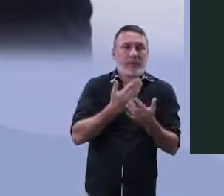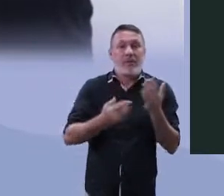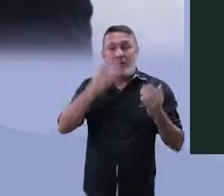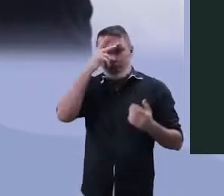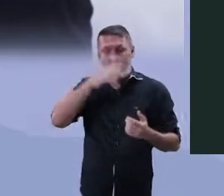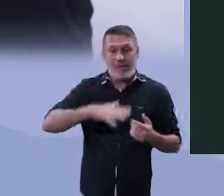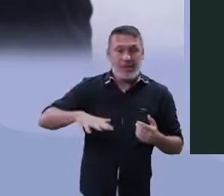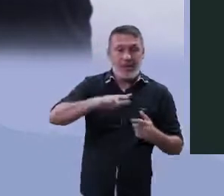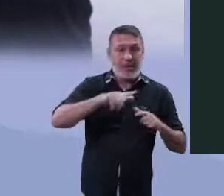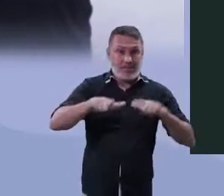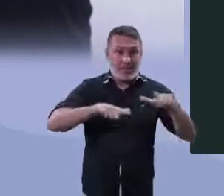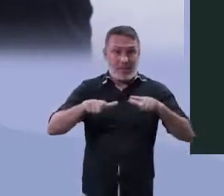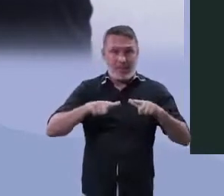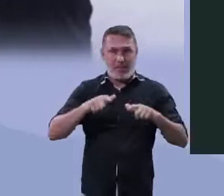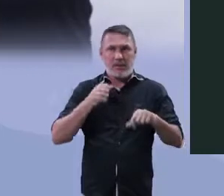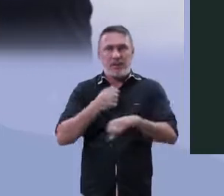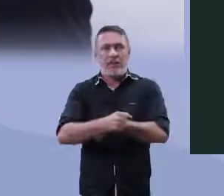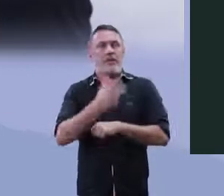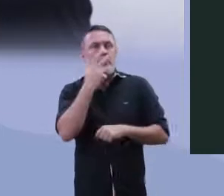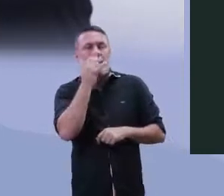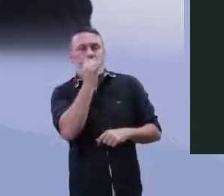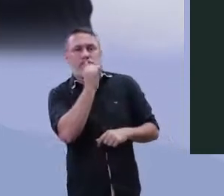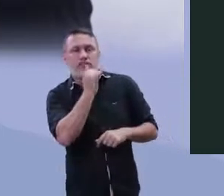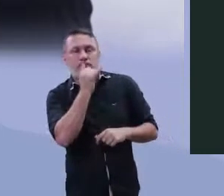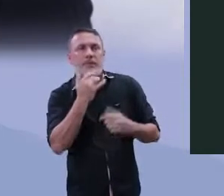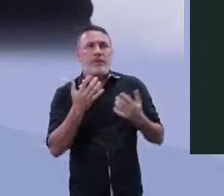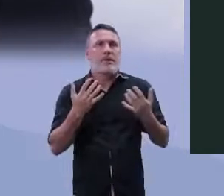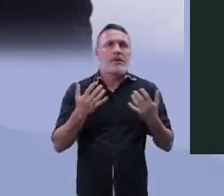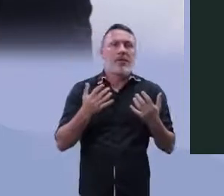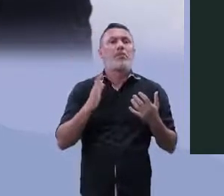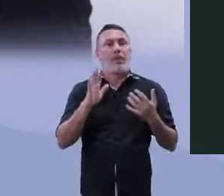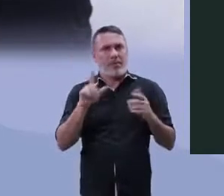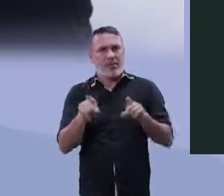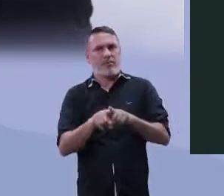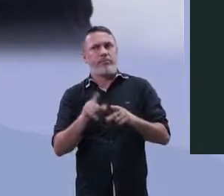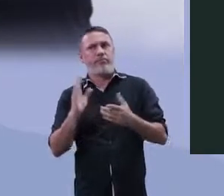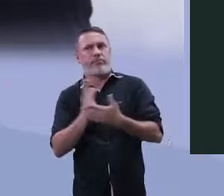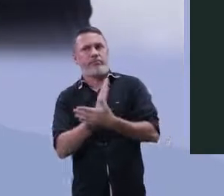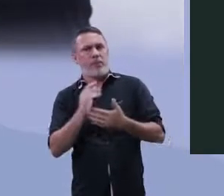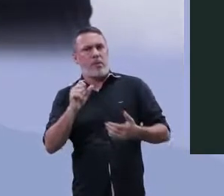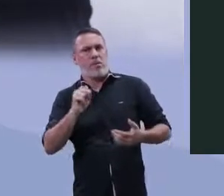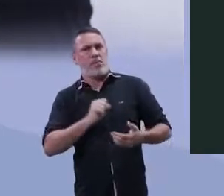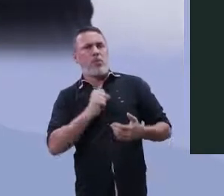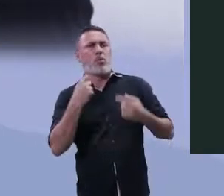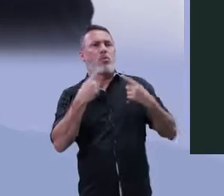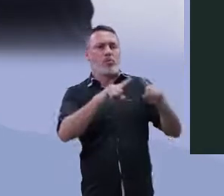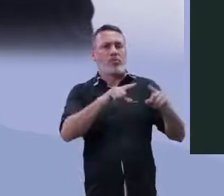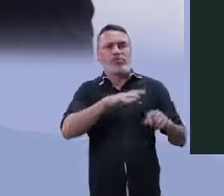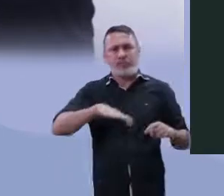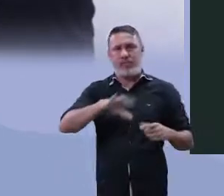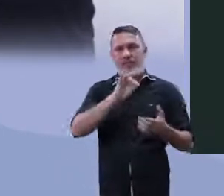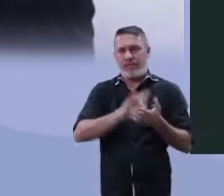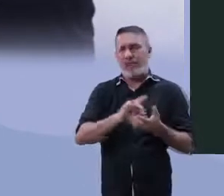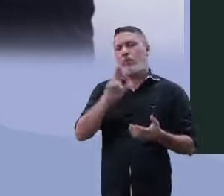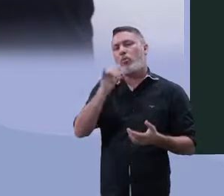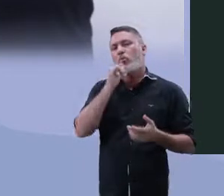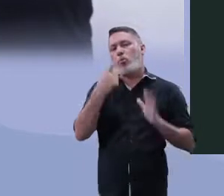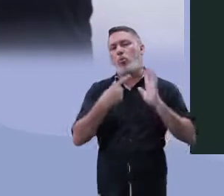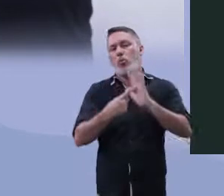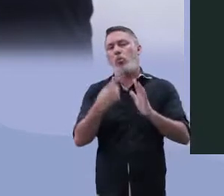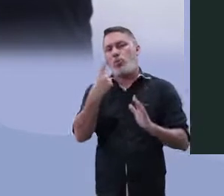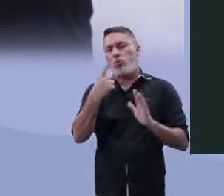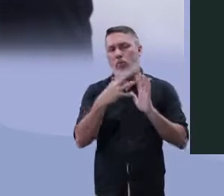os trabalhadores, muitas vezes, hajam contra, né, a sua realidade. Então, por exemplo, eu vou